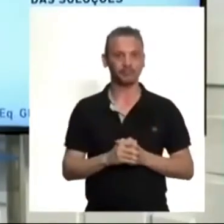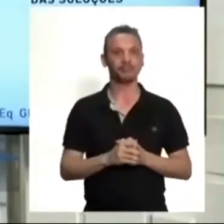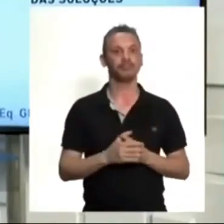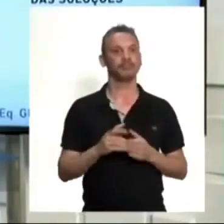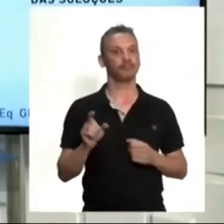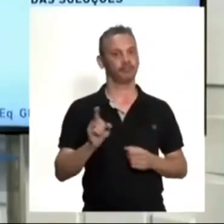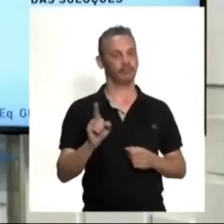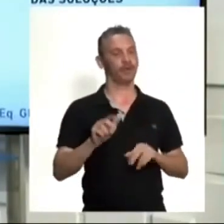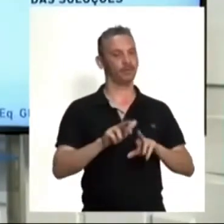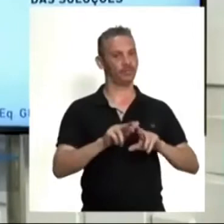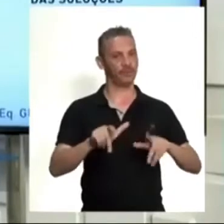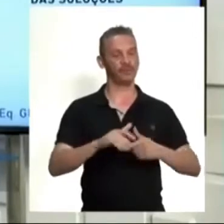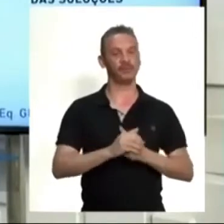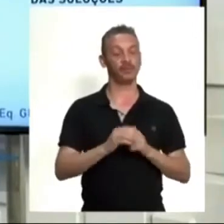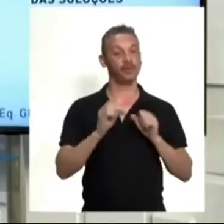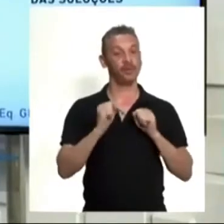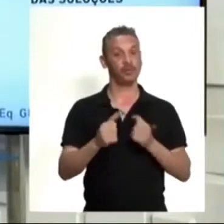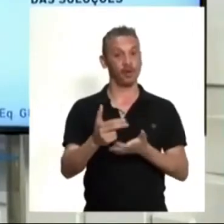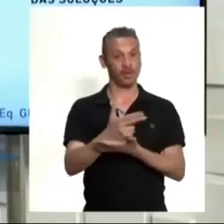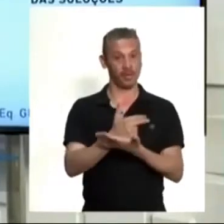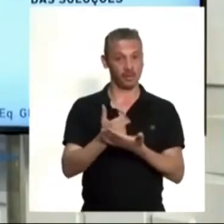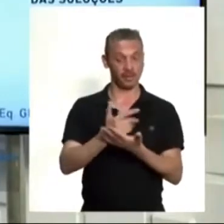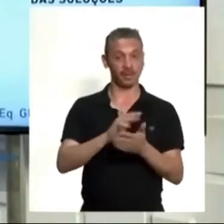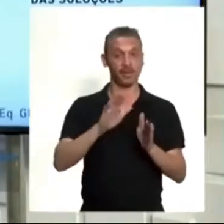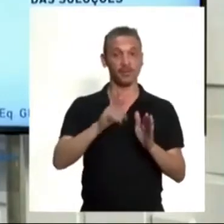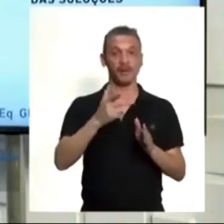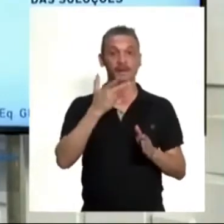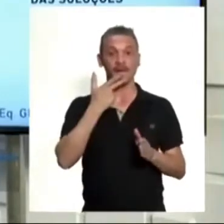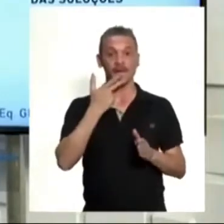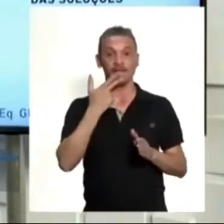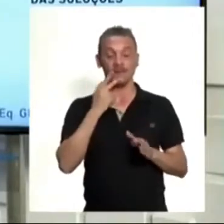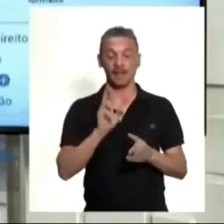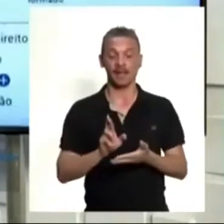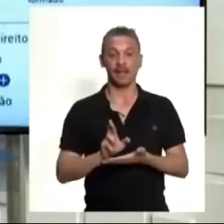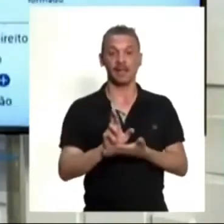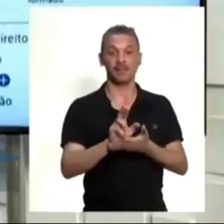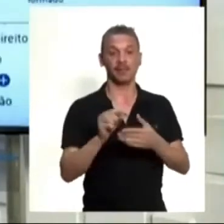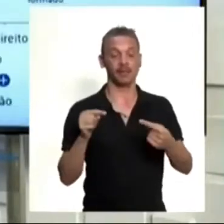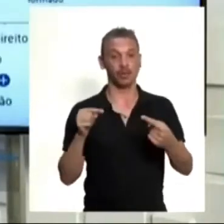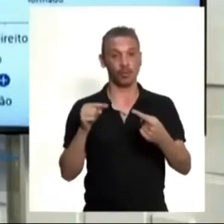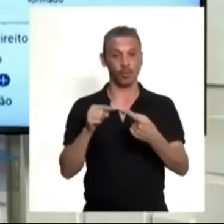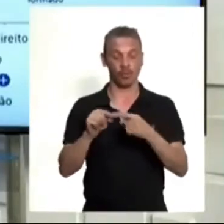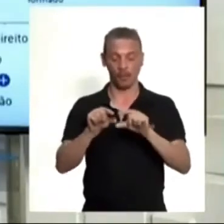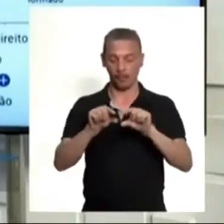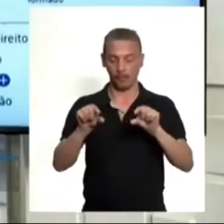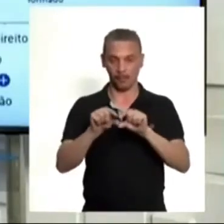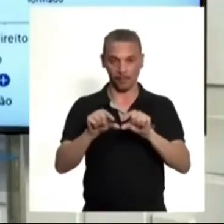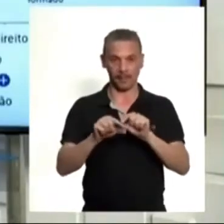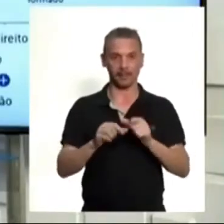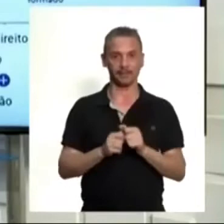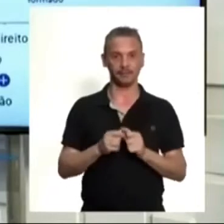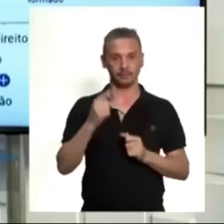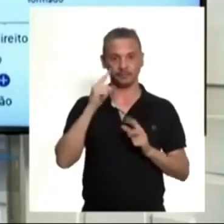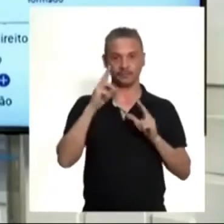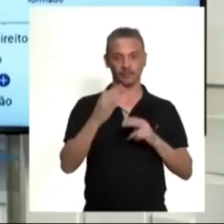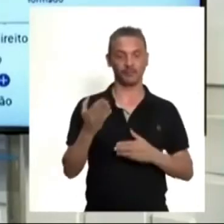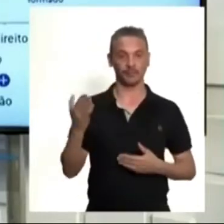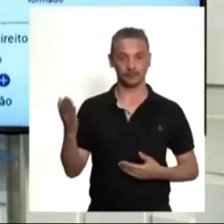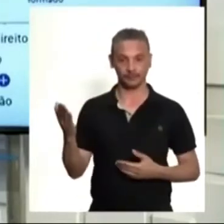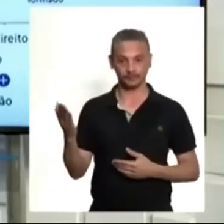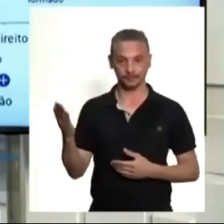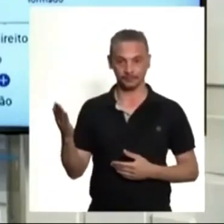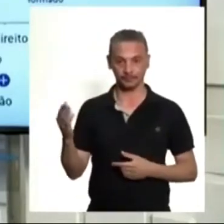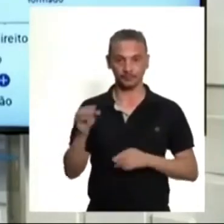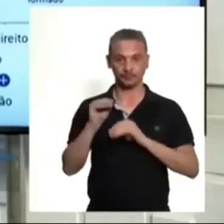Gente, não precisa não. Você pode fazer o desenho, mas quando ele fala representação da pilha, nós temos essa situação aqui. O que você